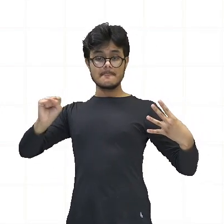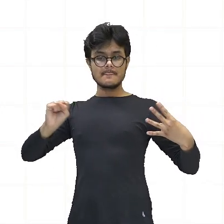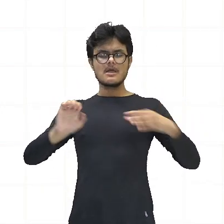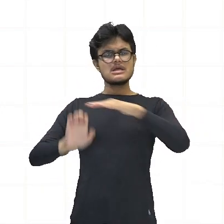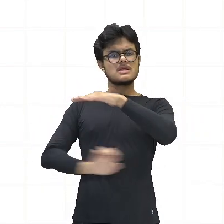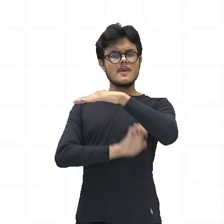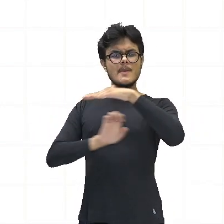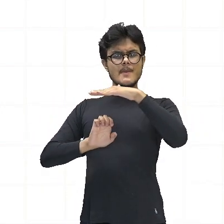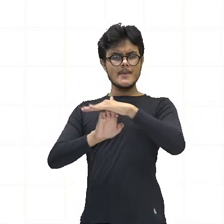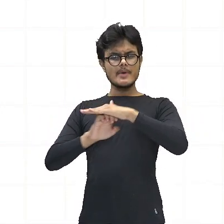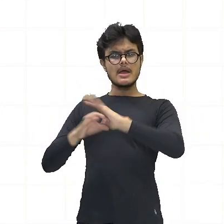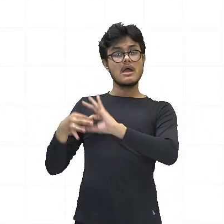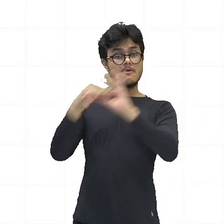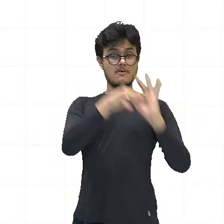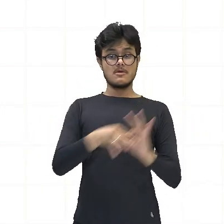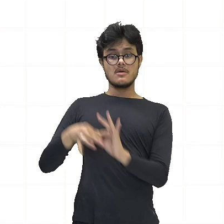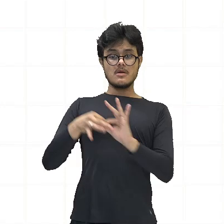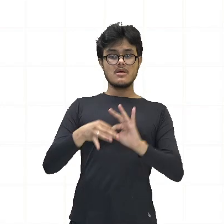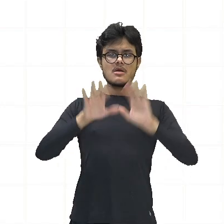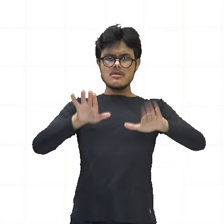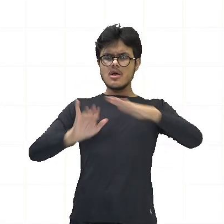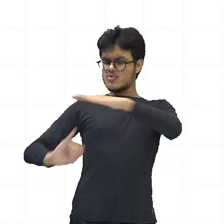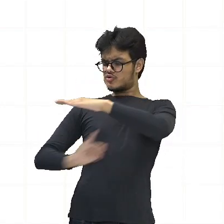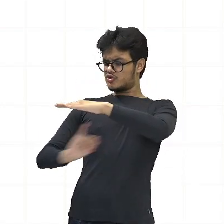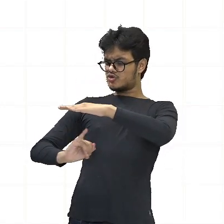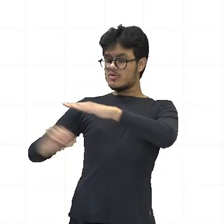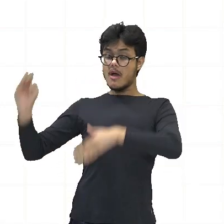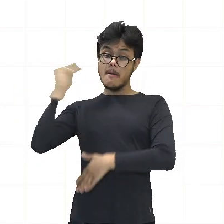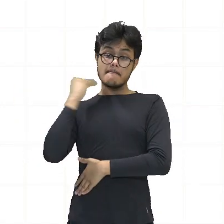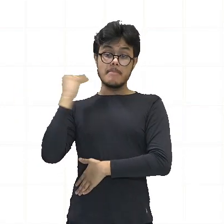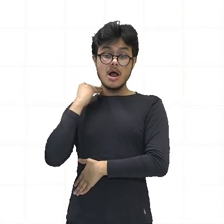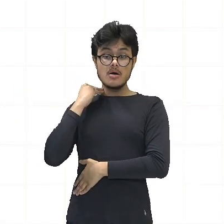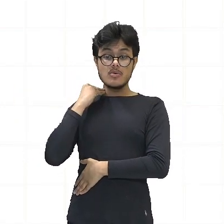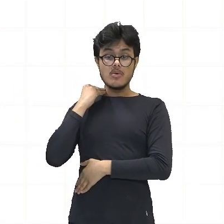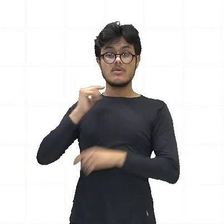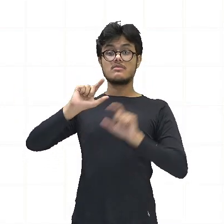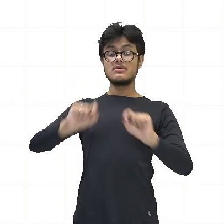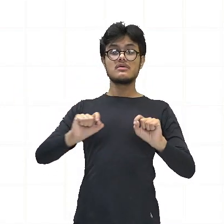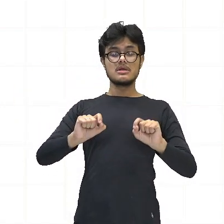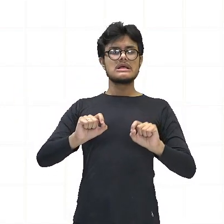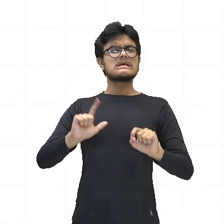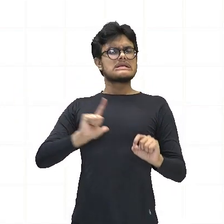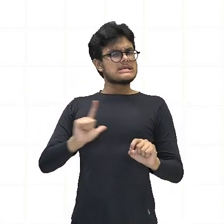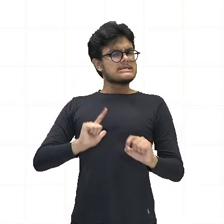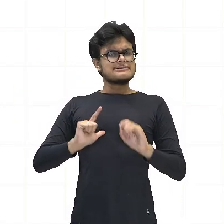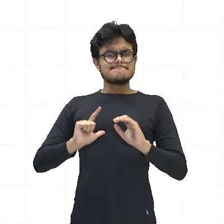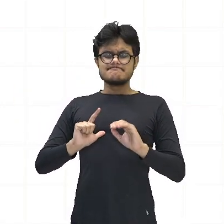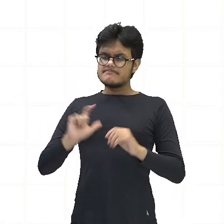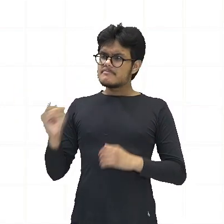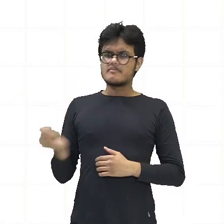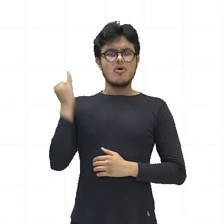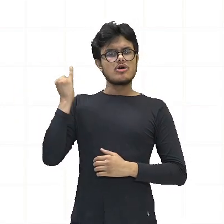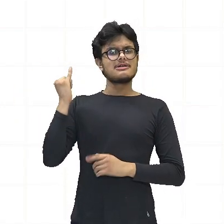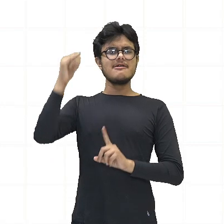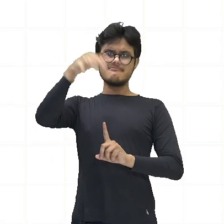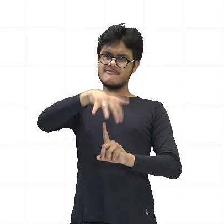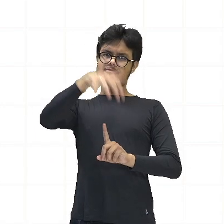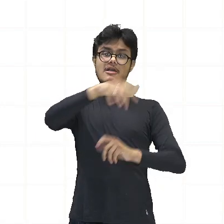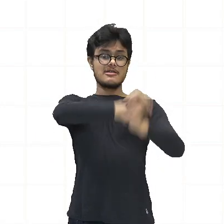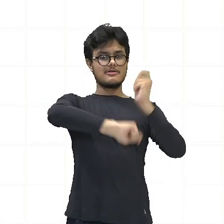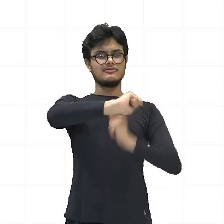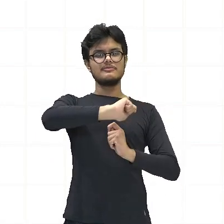empresas associadas às instituições financeiras, elas passam a ter bastante influência aí na